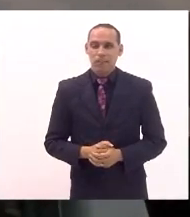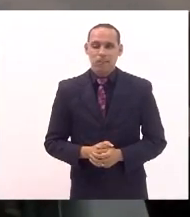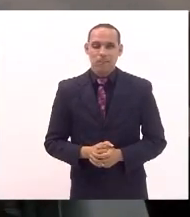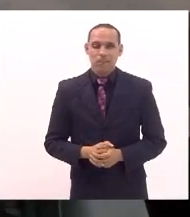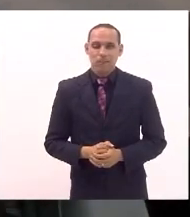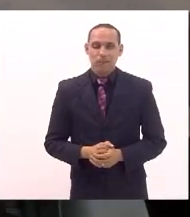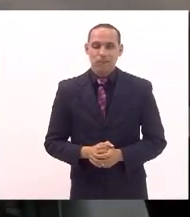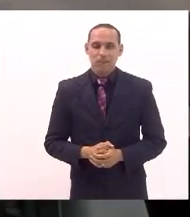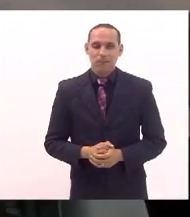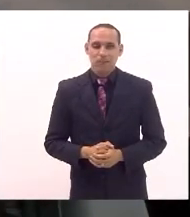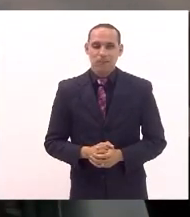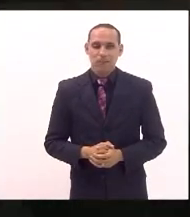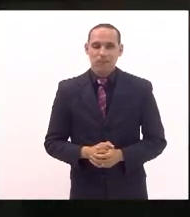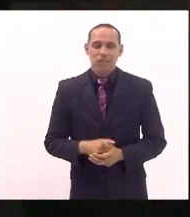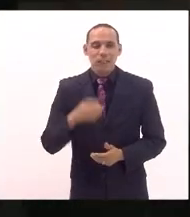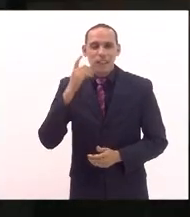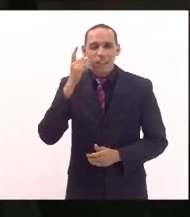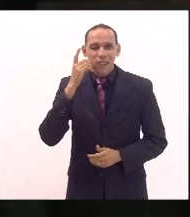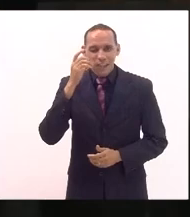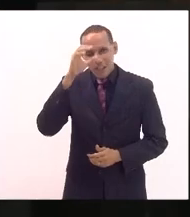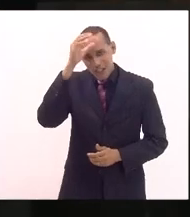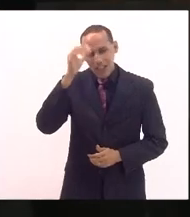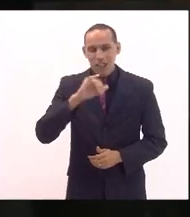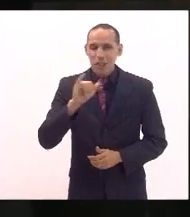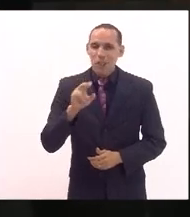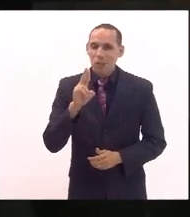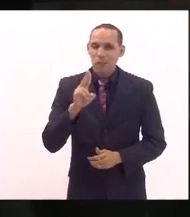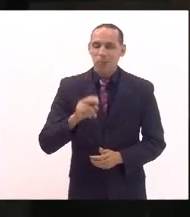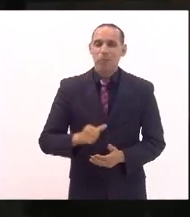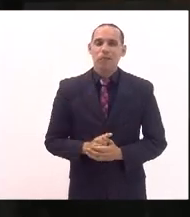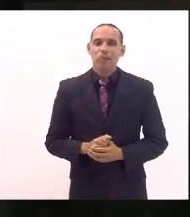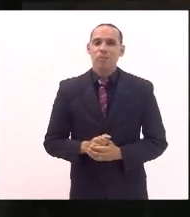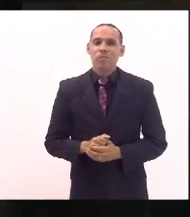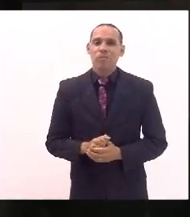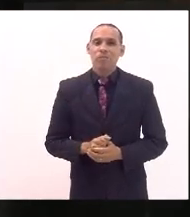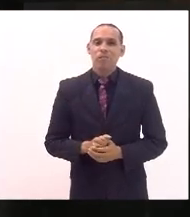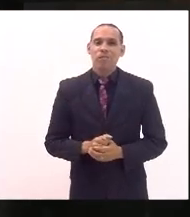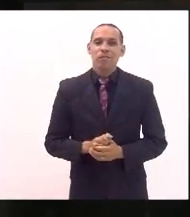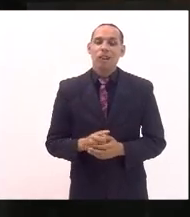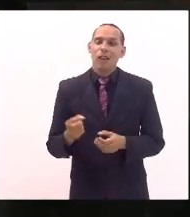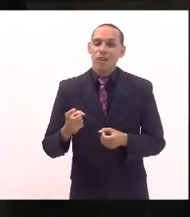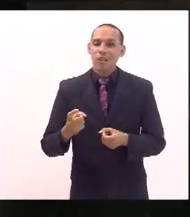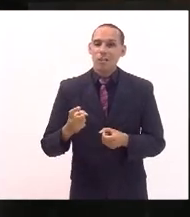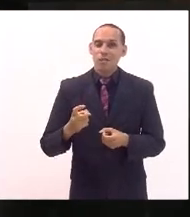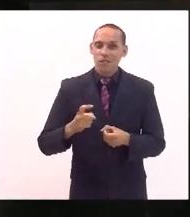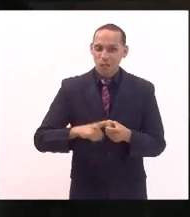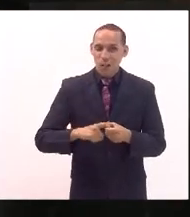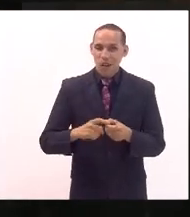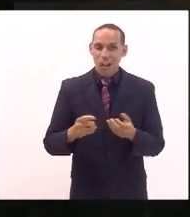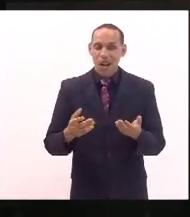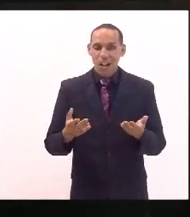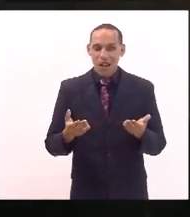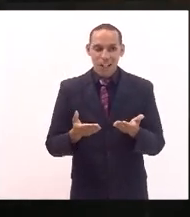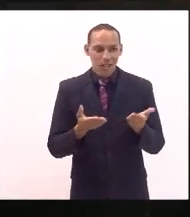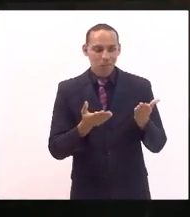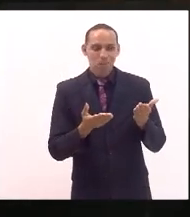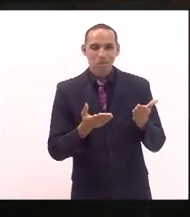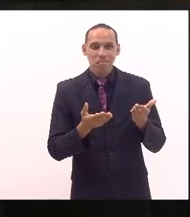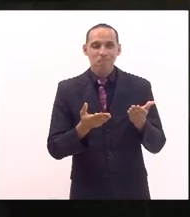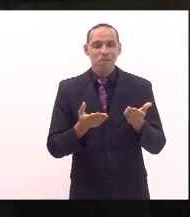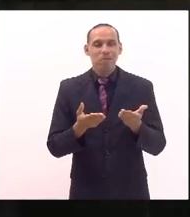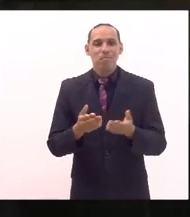o deputado a tia Ju e as uma Tribuna agora no expediente final